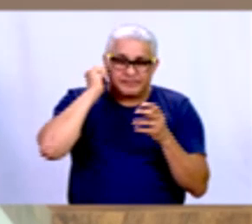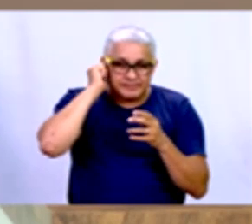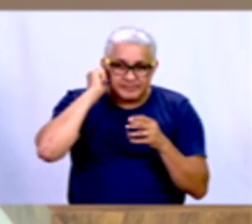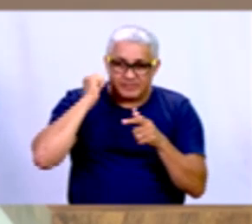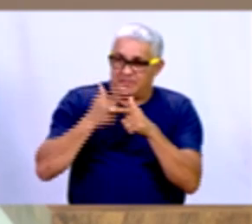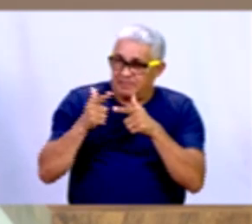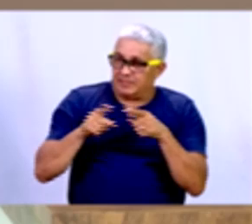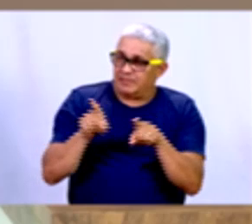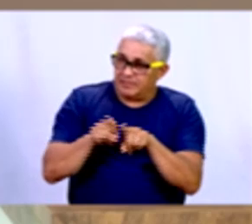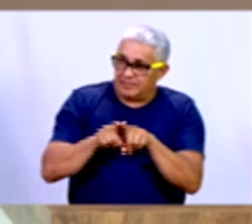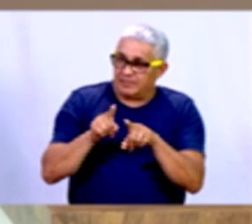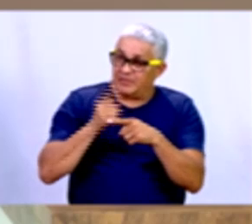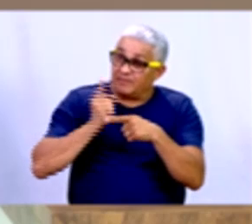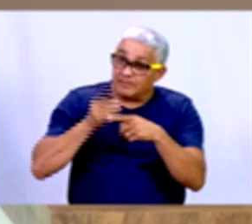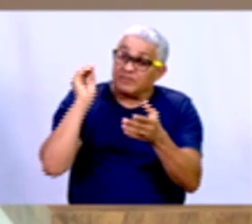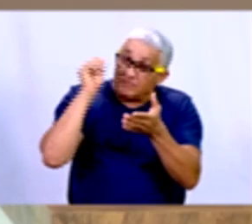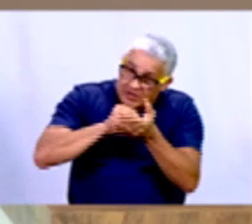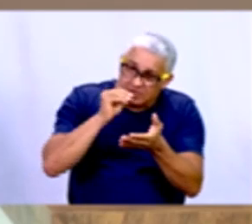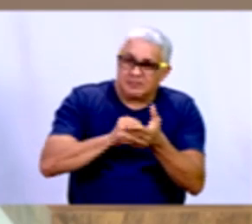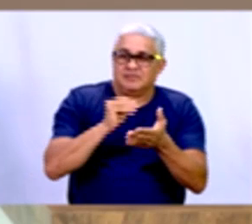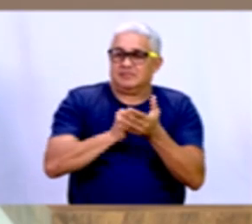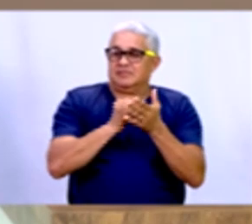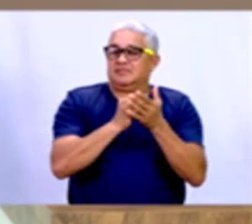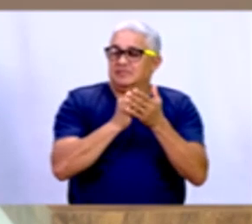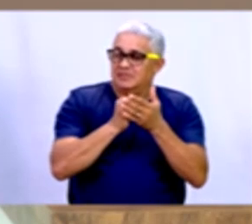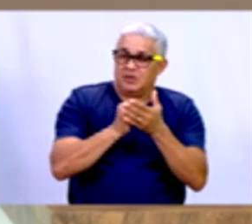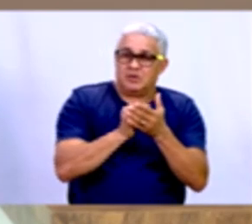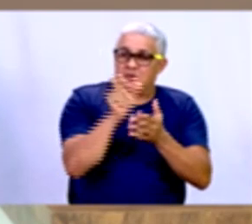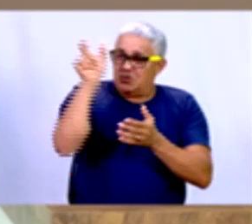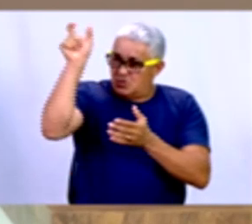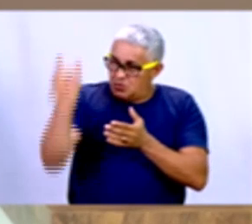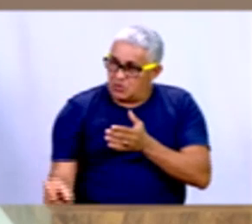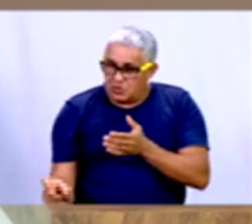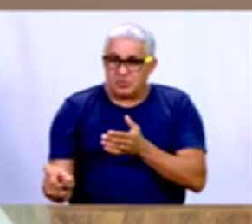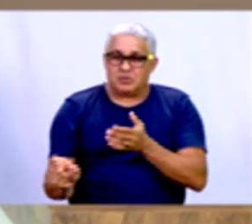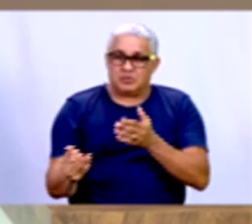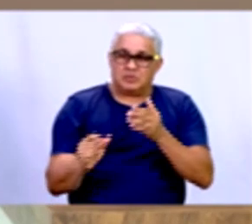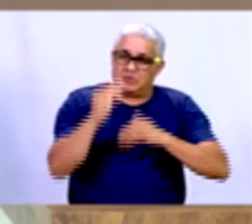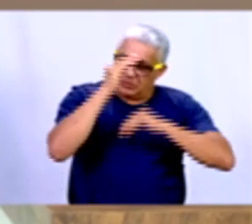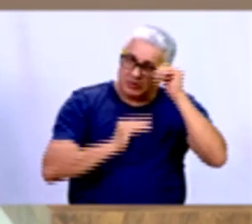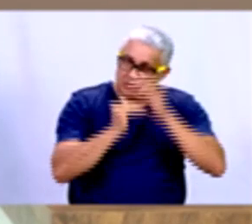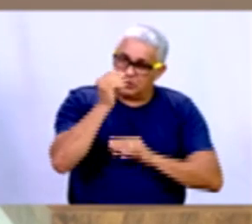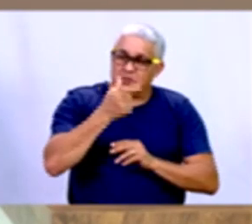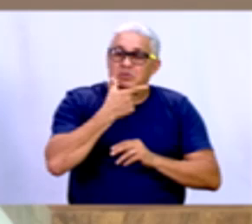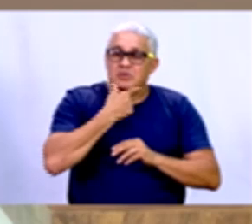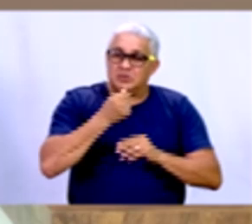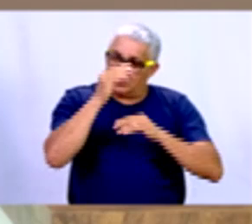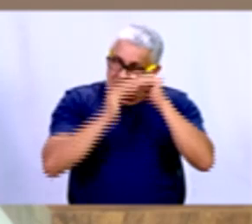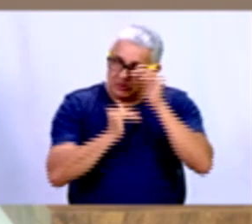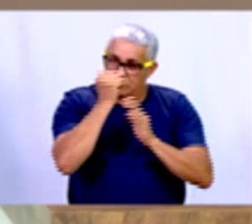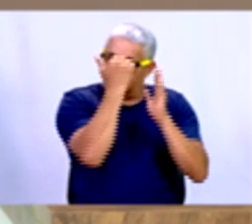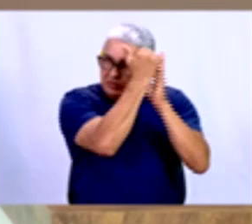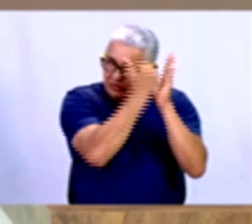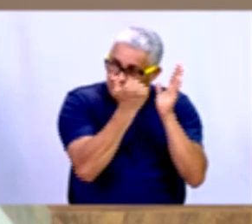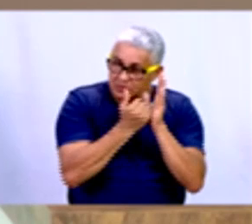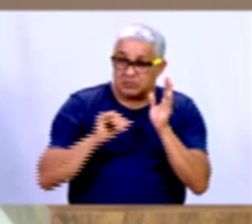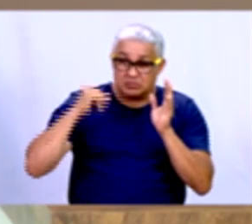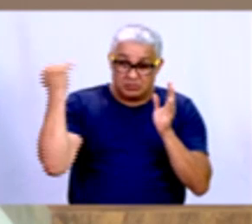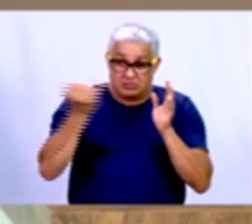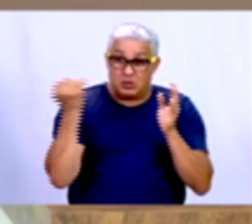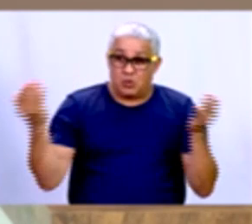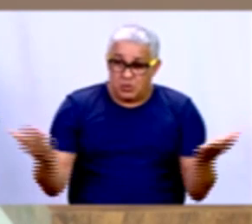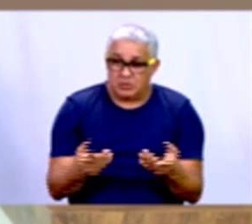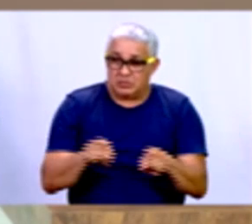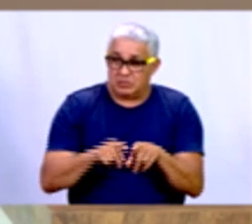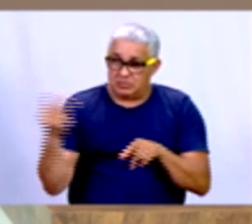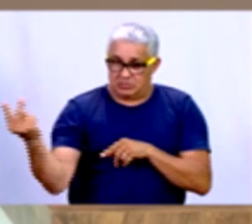por essa falta de metodologia de interagir, colocar o usuário em todas as etapas de desenvolvimento, que se faz muito importante hoje em dia.